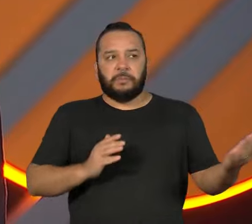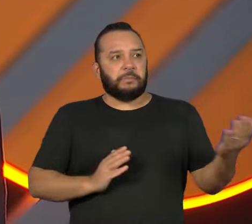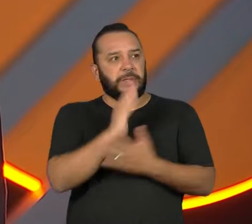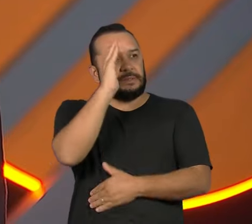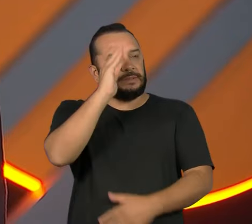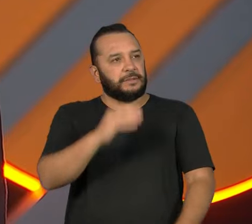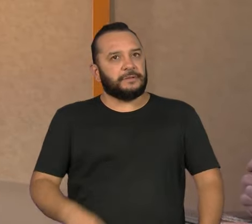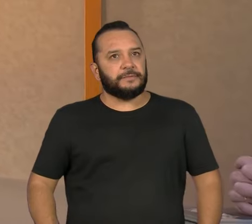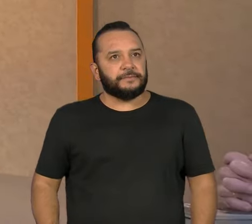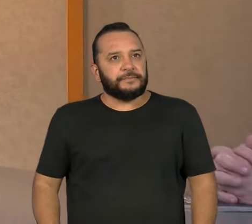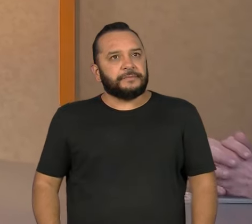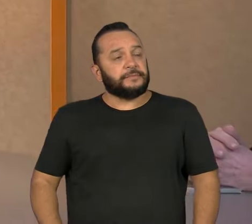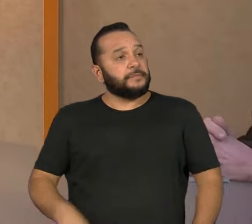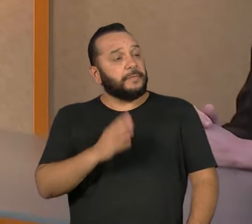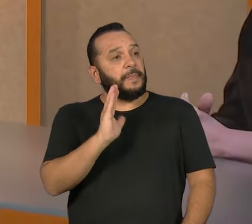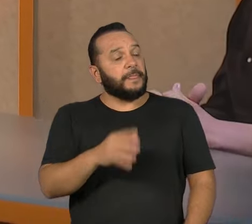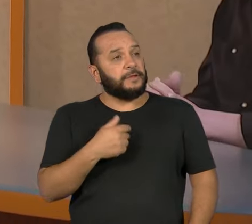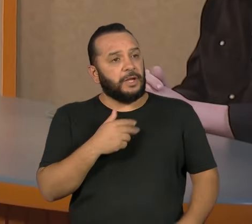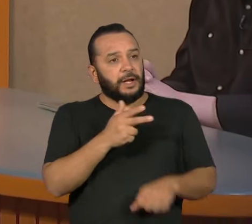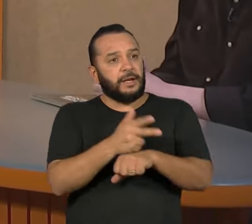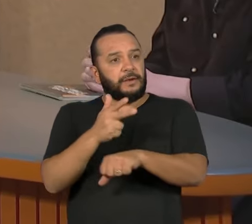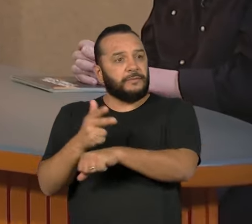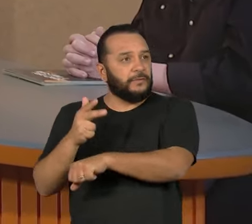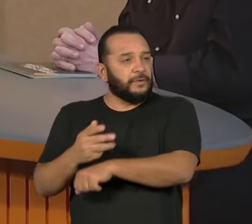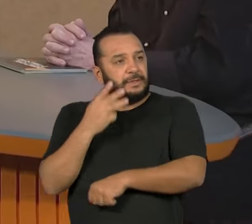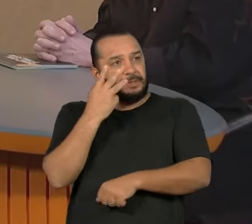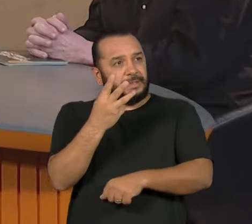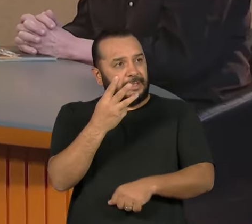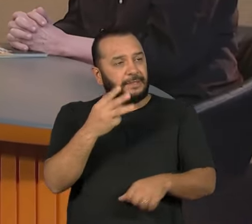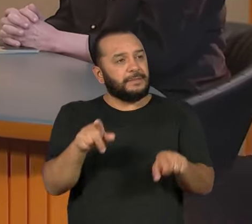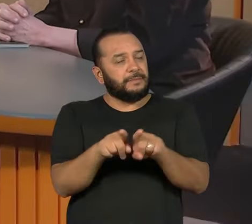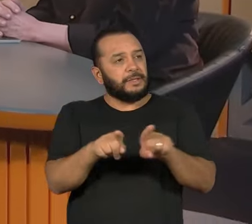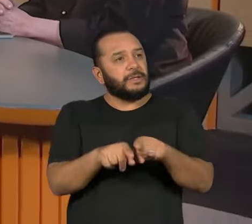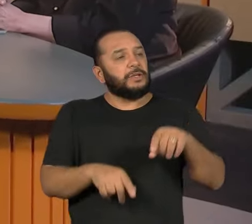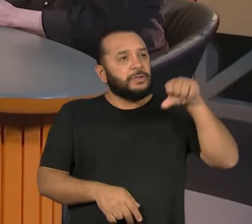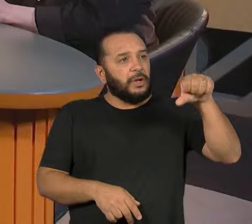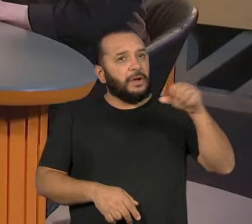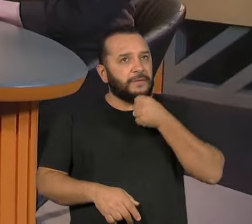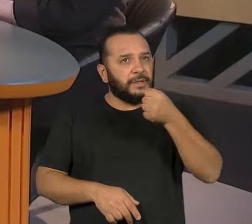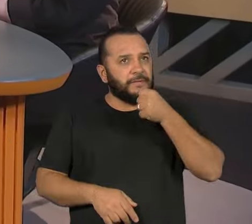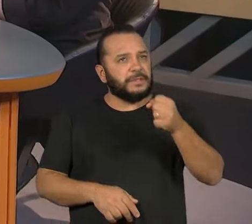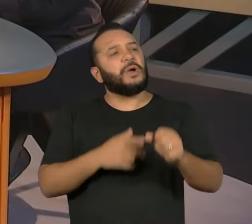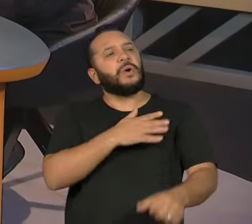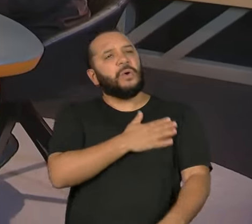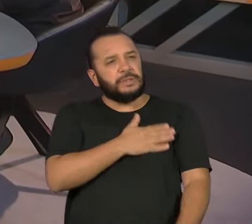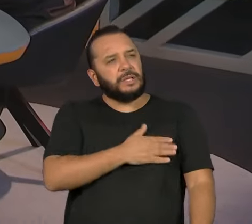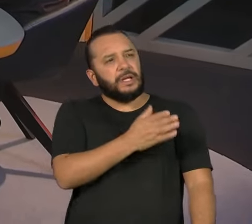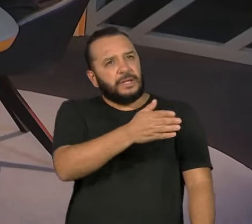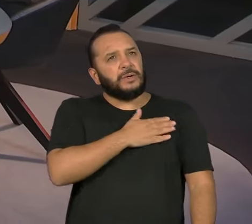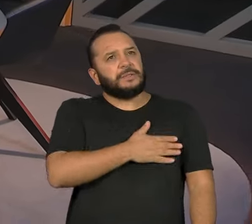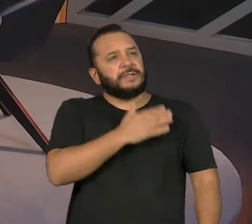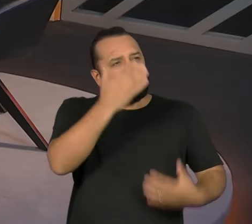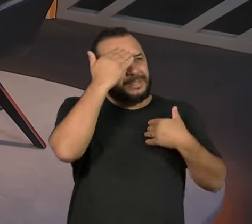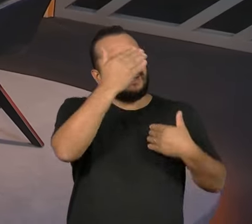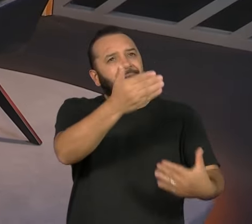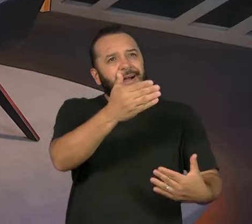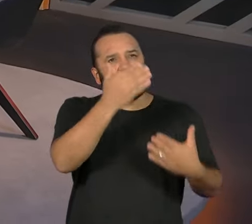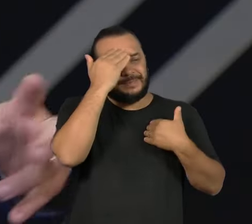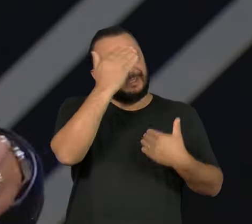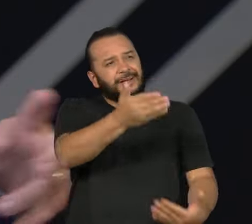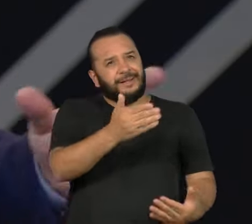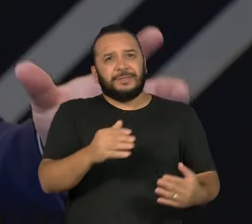no teste. Aí acabou os 3 programas que ele gravava, 9 entrevistas. Oh, gostei, tal, não sei o quê. Valeu, obrigado. Veio a Dileia, né?